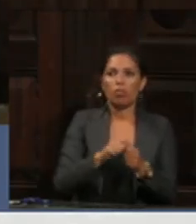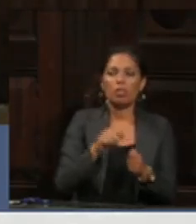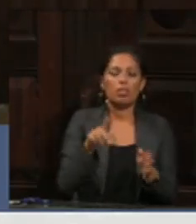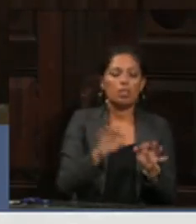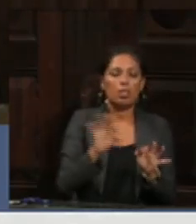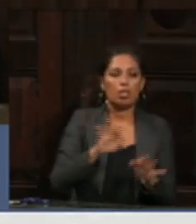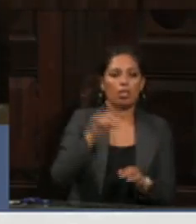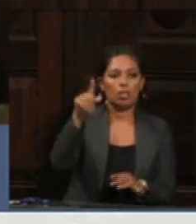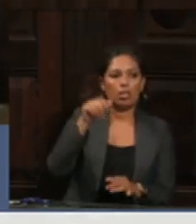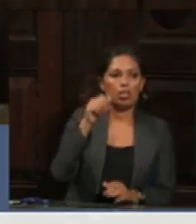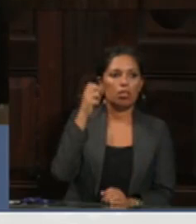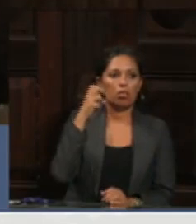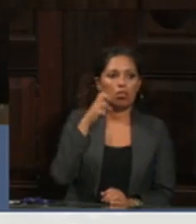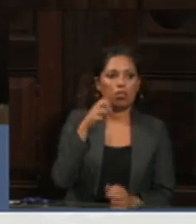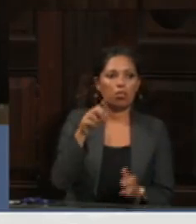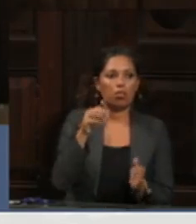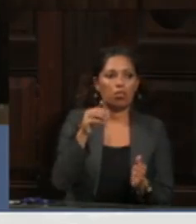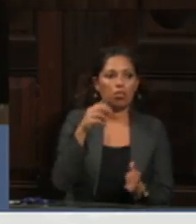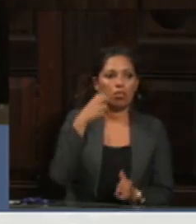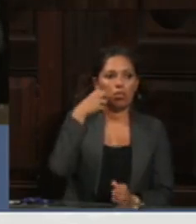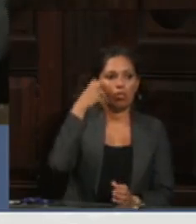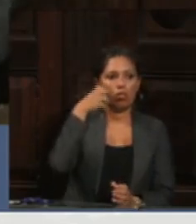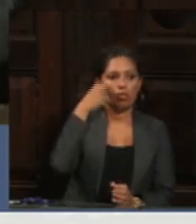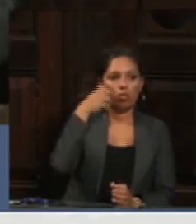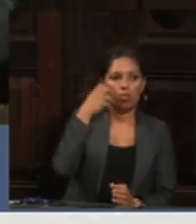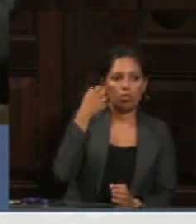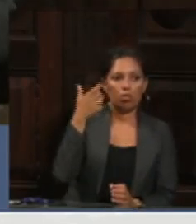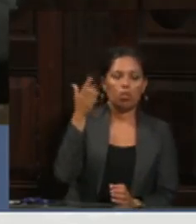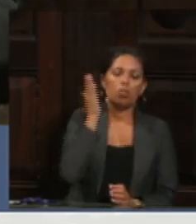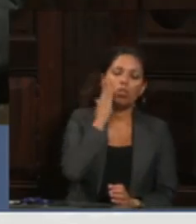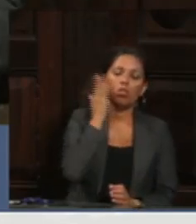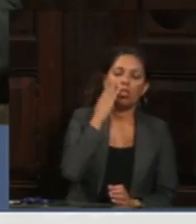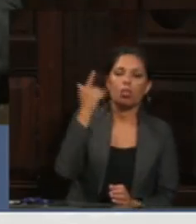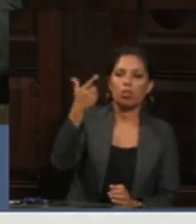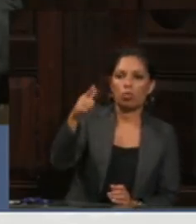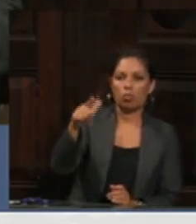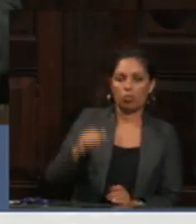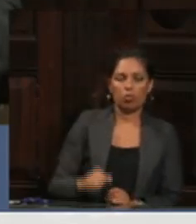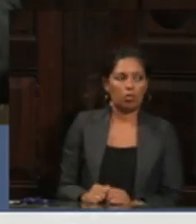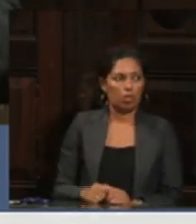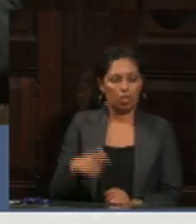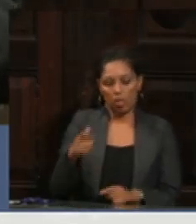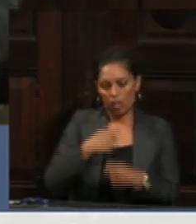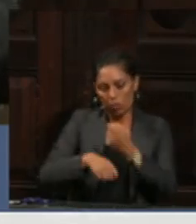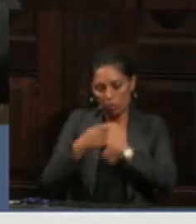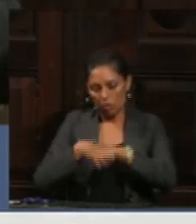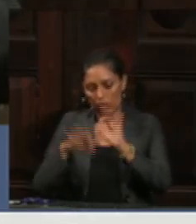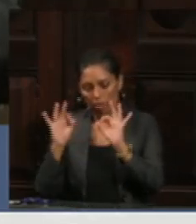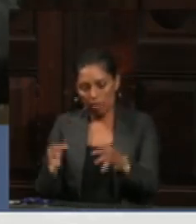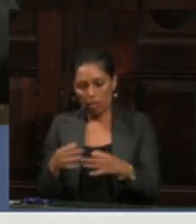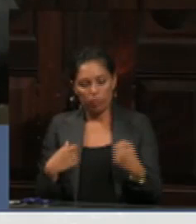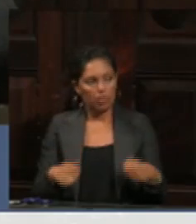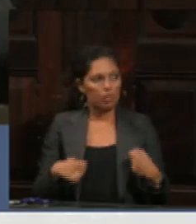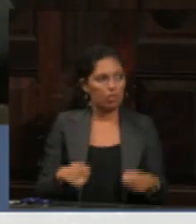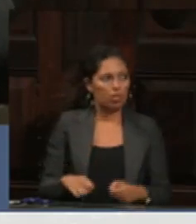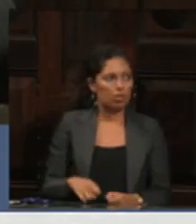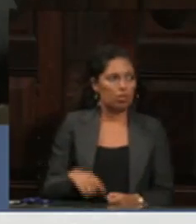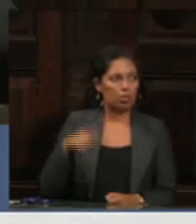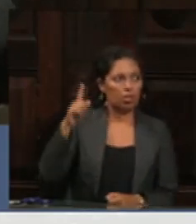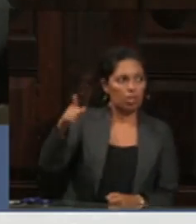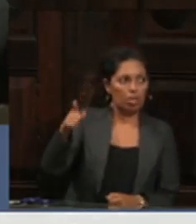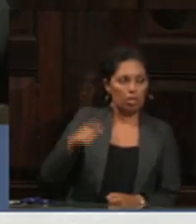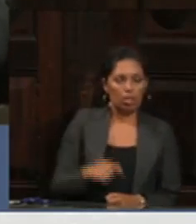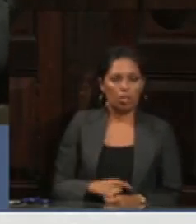na cara e fizesse o que tem que ser feito, administrar a cidade. Ele não ser empregado